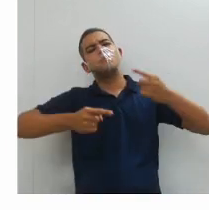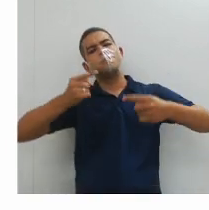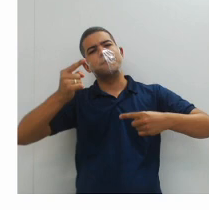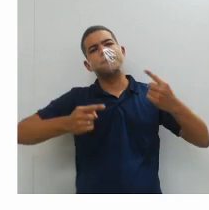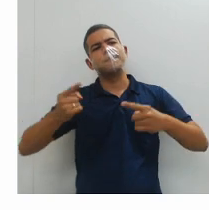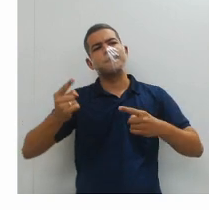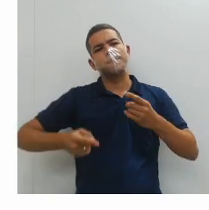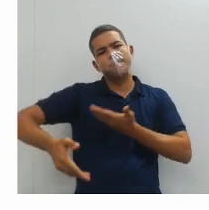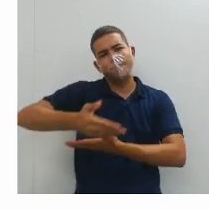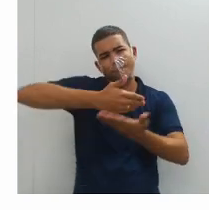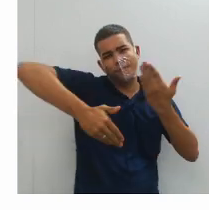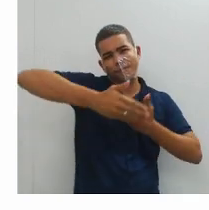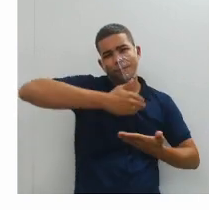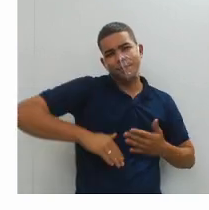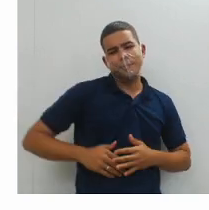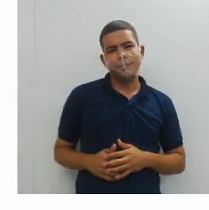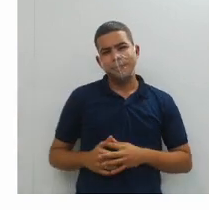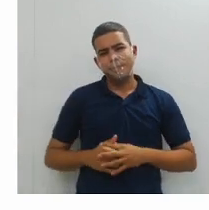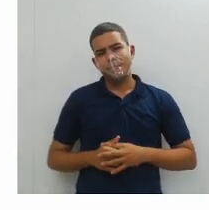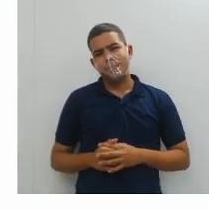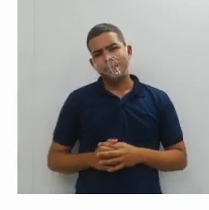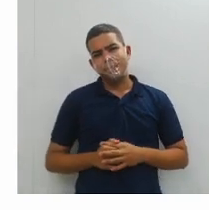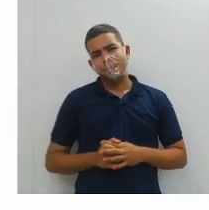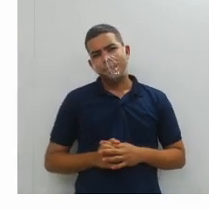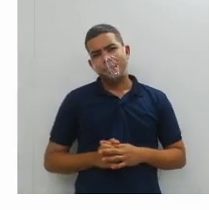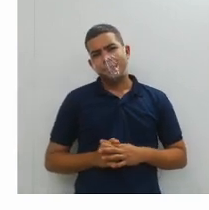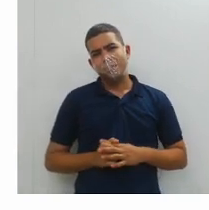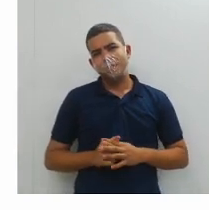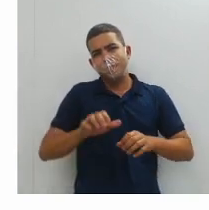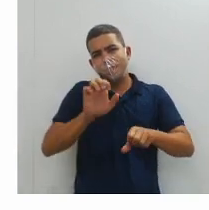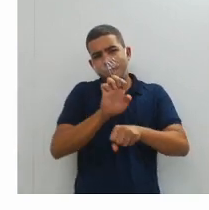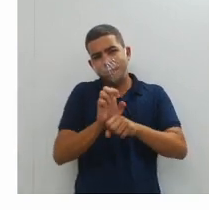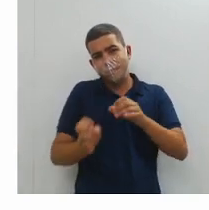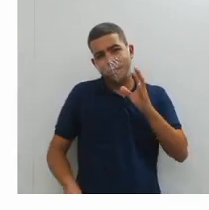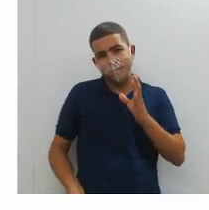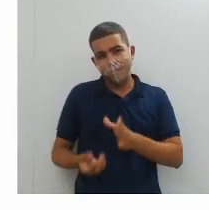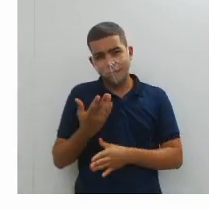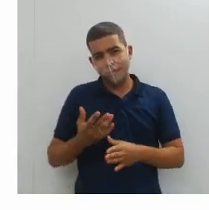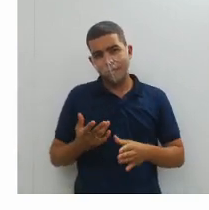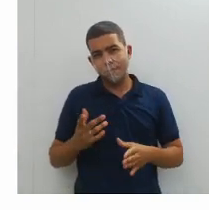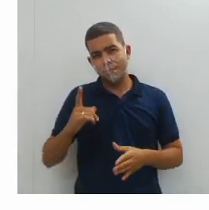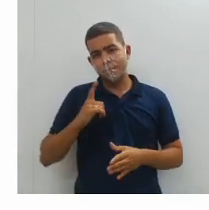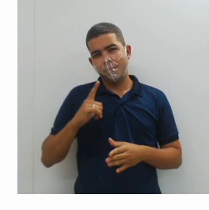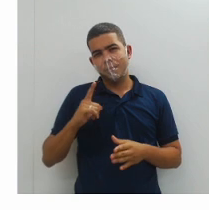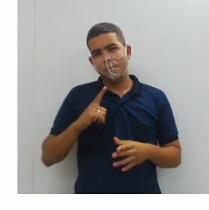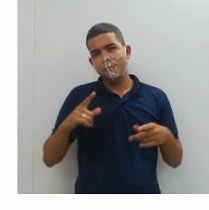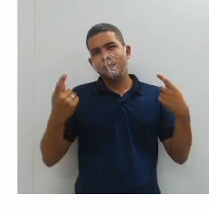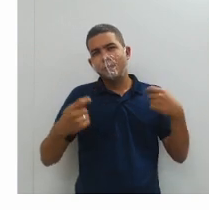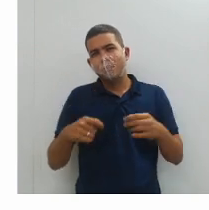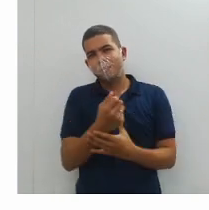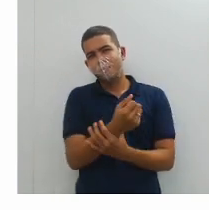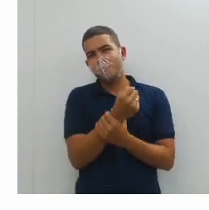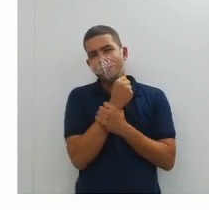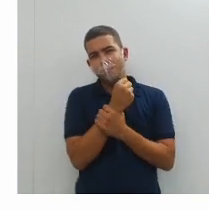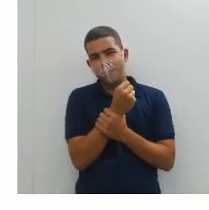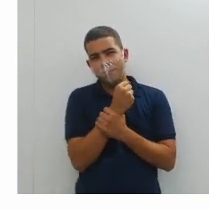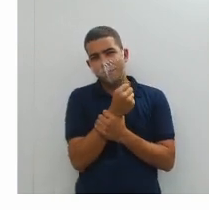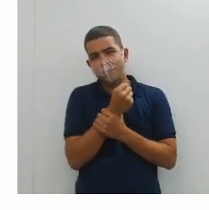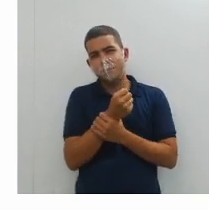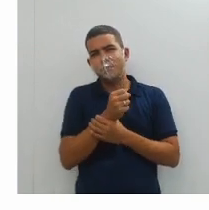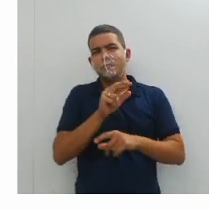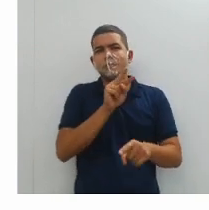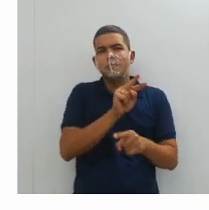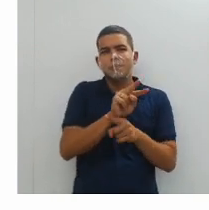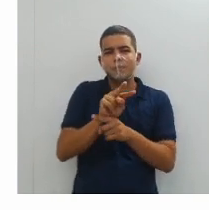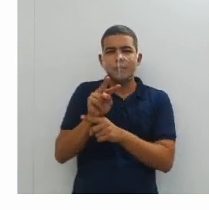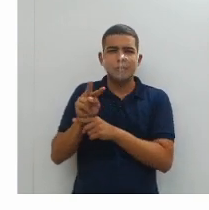de relacionamento. Tá certo? Então, o Estado nasce com a função de garantir, não é, a segurança